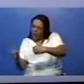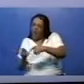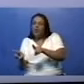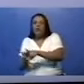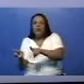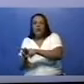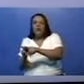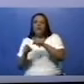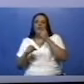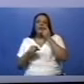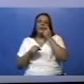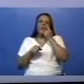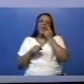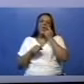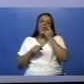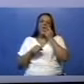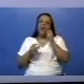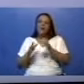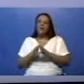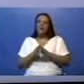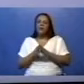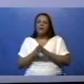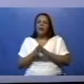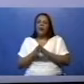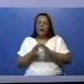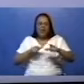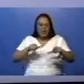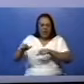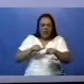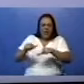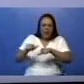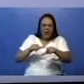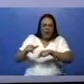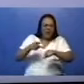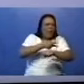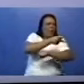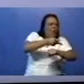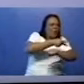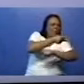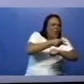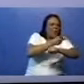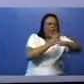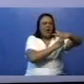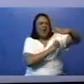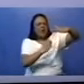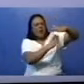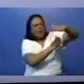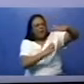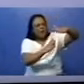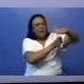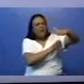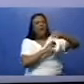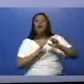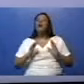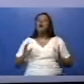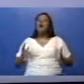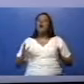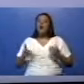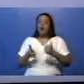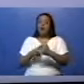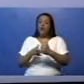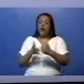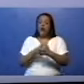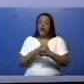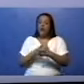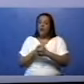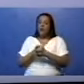Próximo. Por todas as firmas, ele passou a procura de emprego. Eu achei o verbo. Passou. Quem passou a procura de